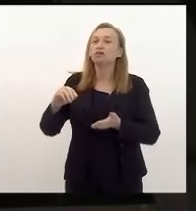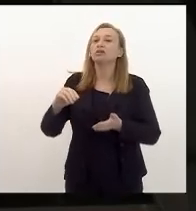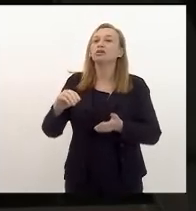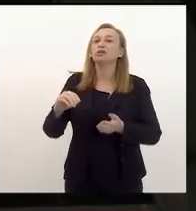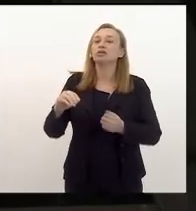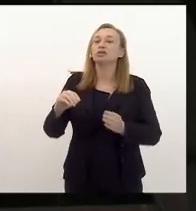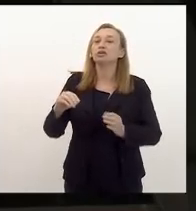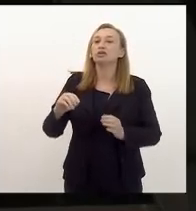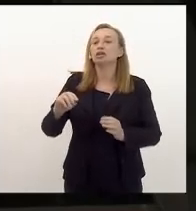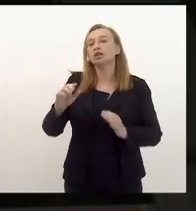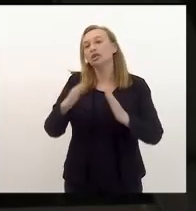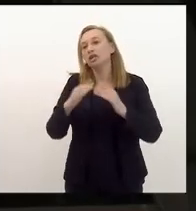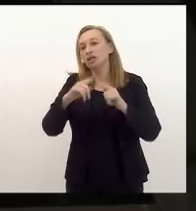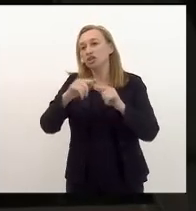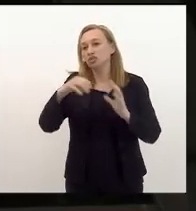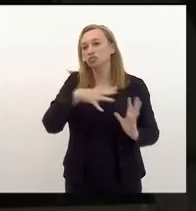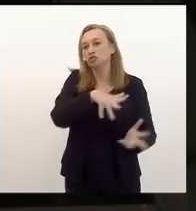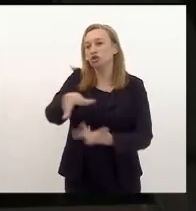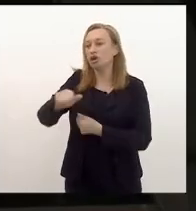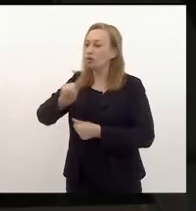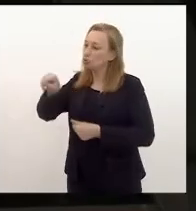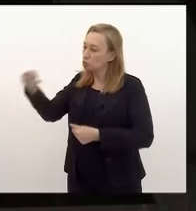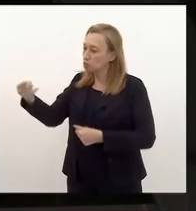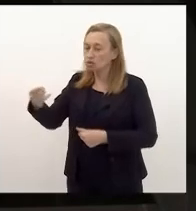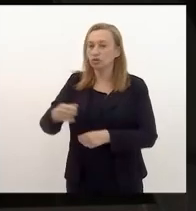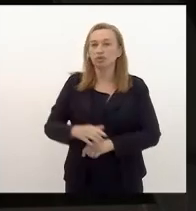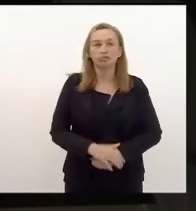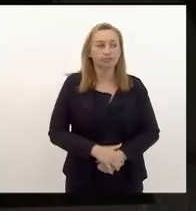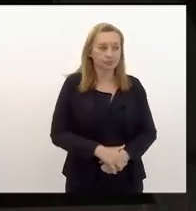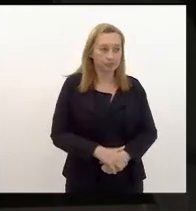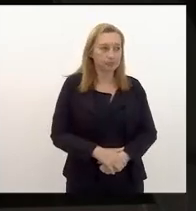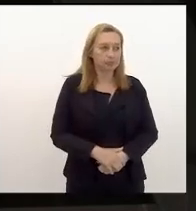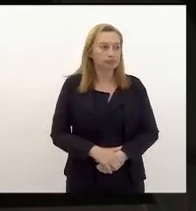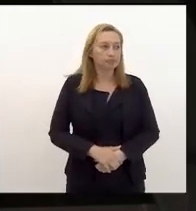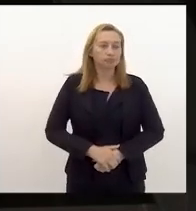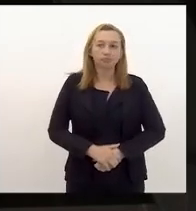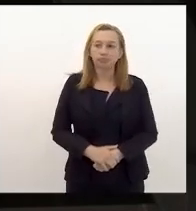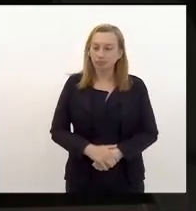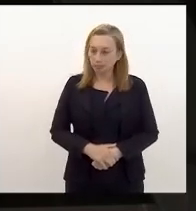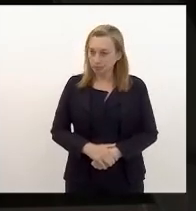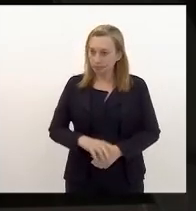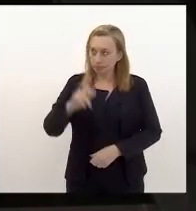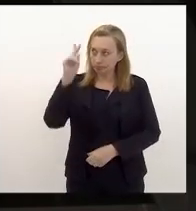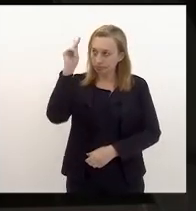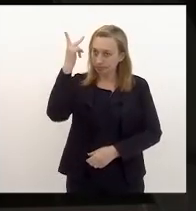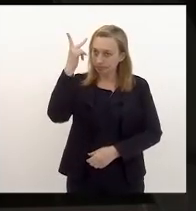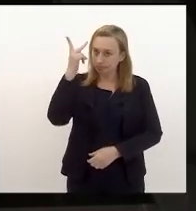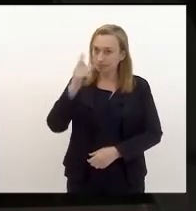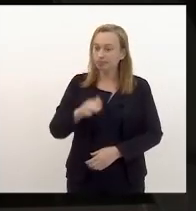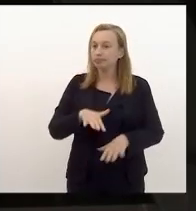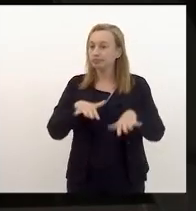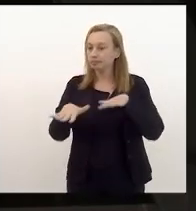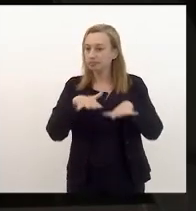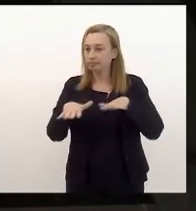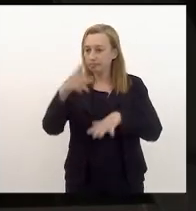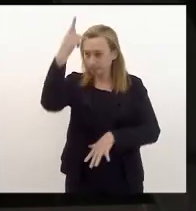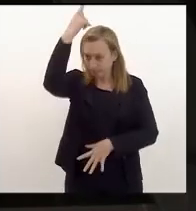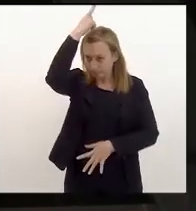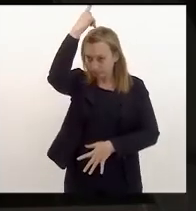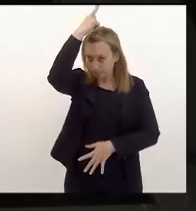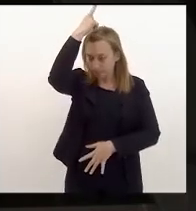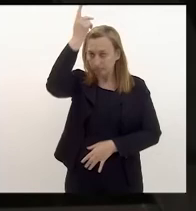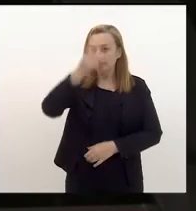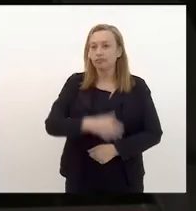Mundial e outras. Bom, esse breve histórico do movimento pentecostal